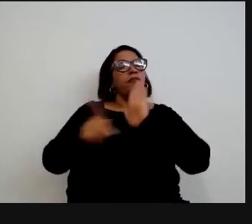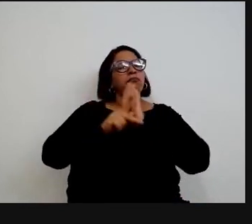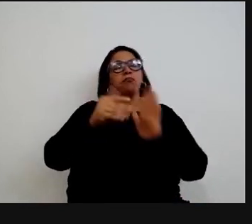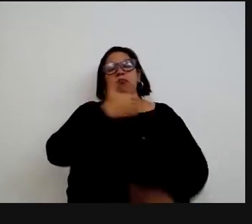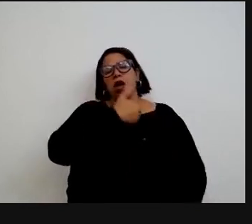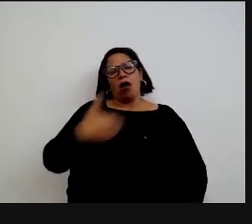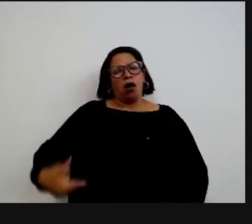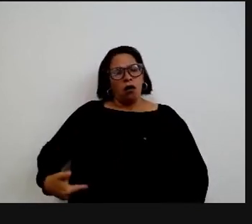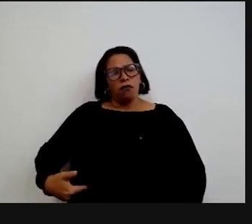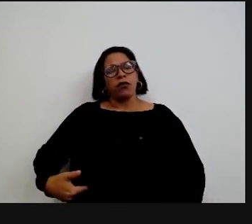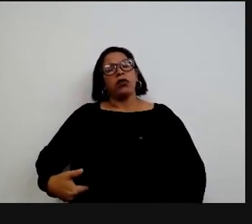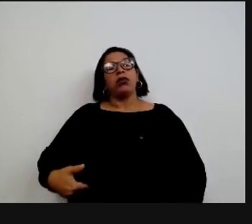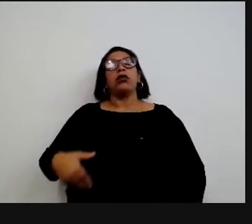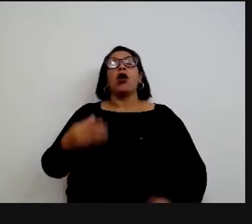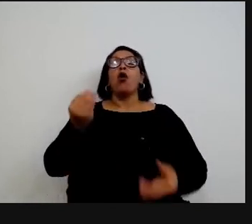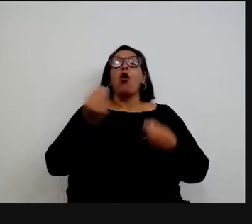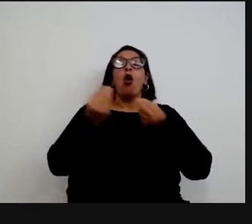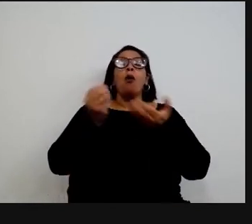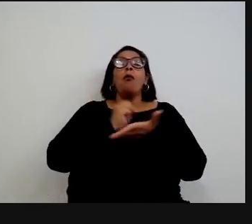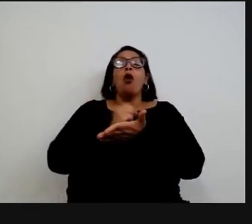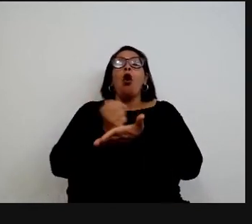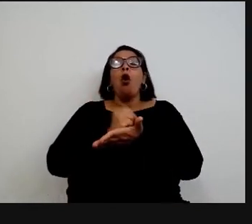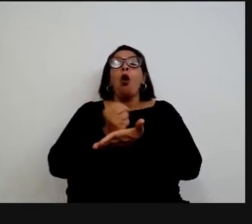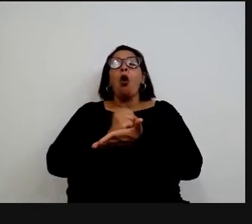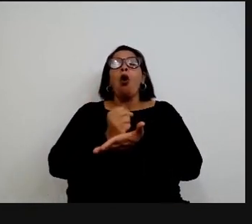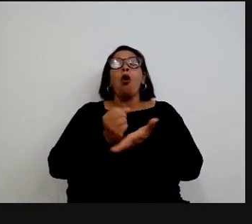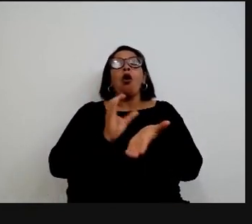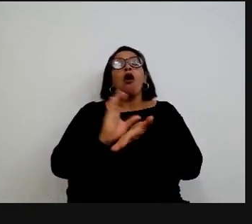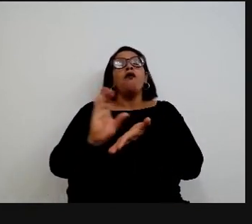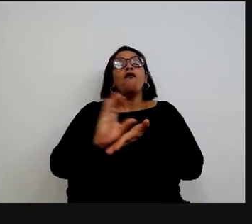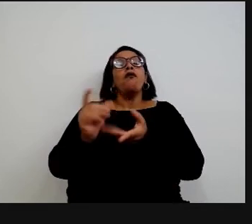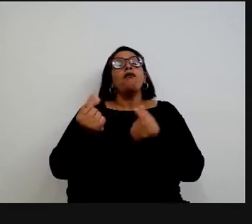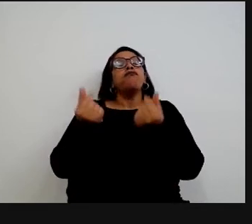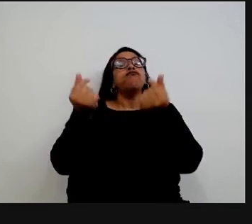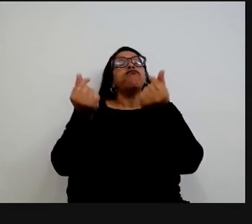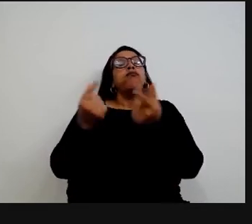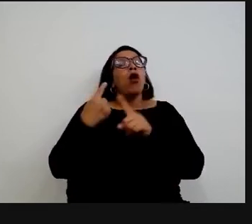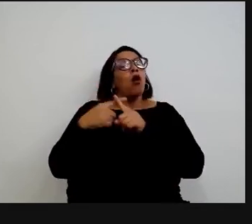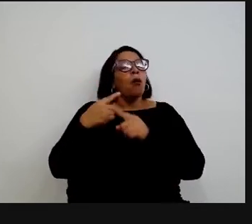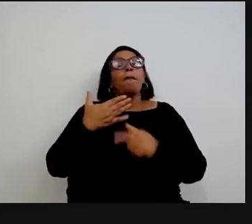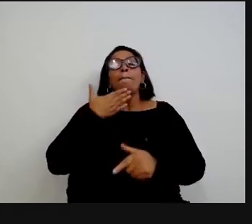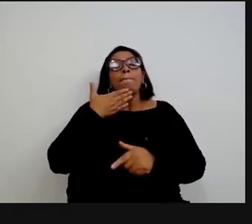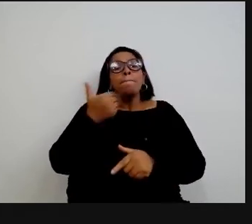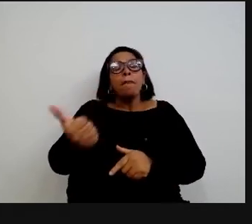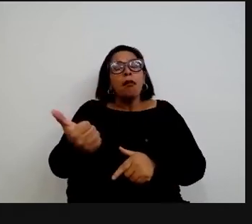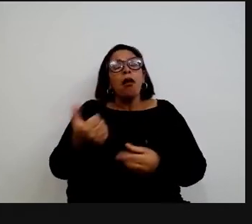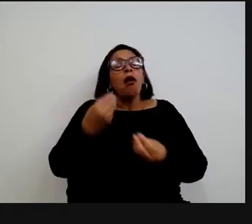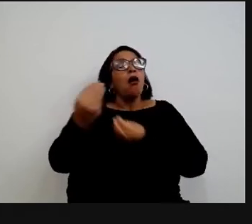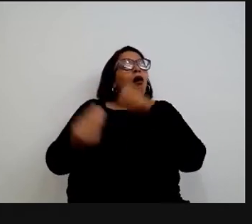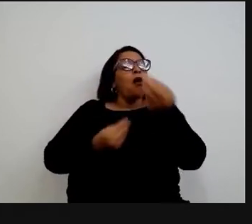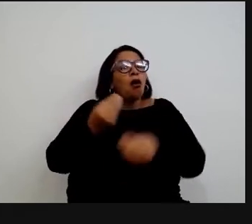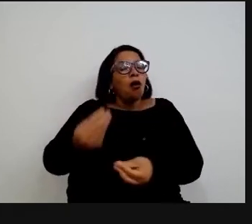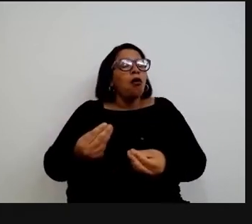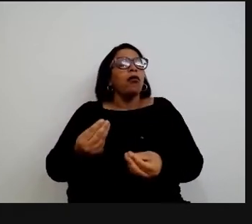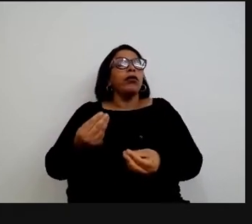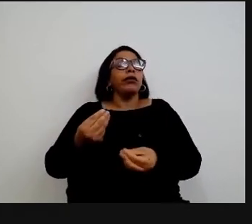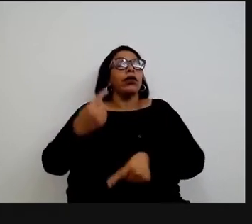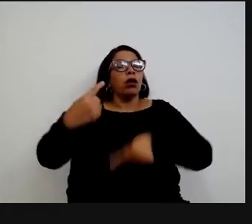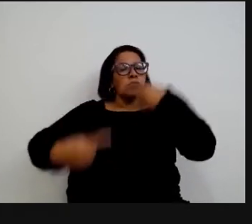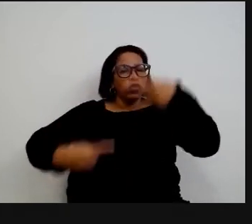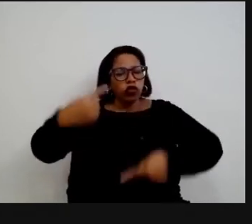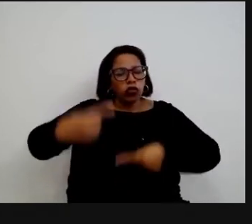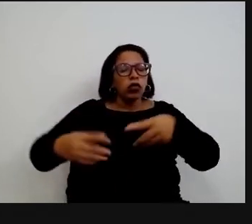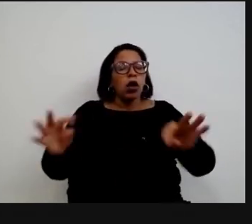Então, como é a melhor maneira de nós gerenciarmos esses recursos com eficiência e tudo isso, né? Então,